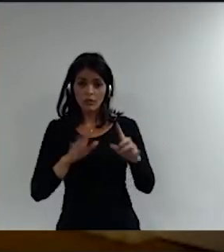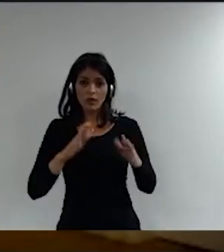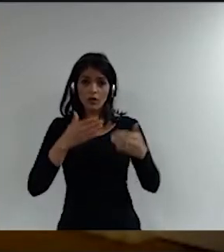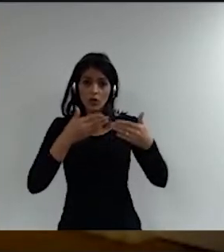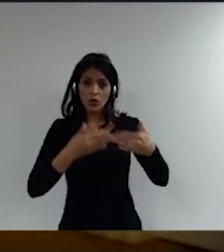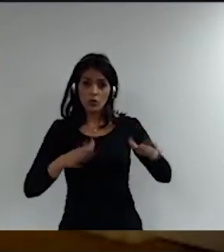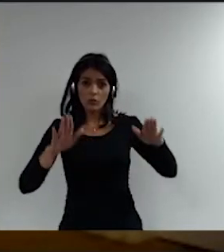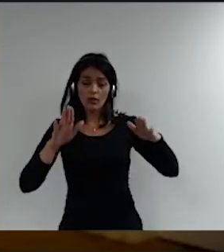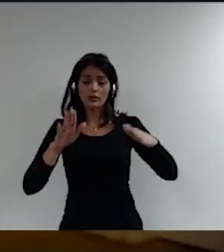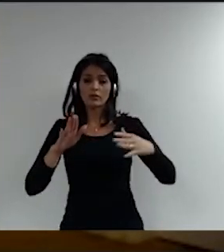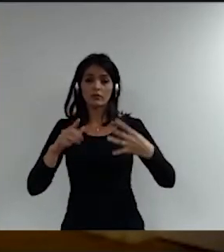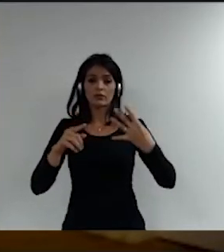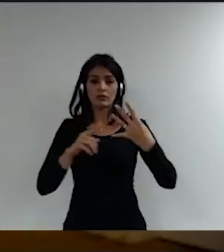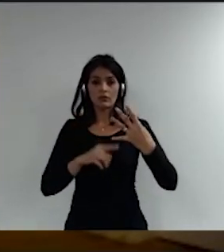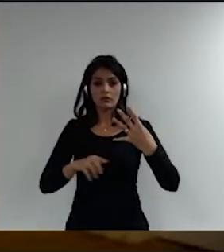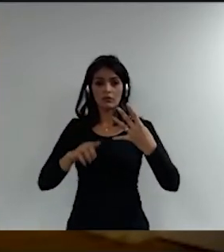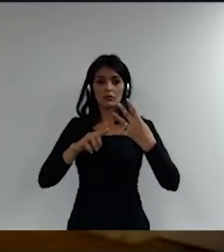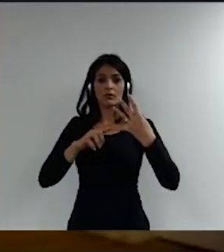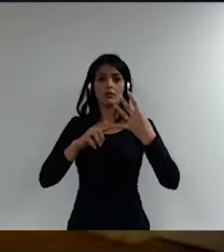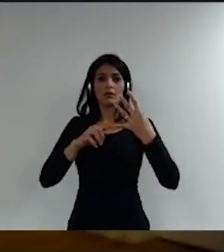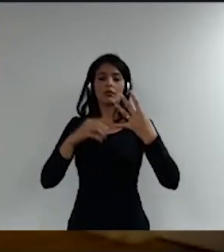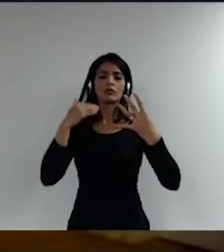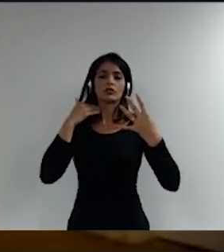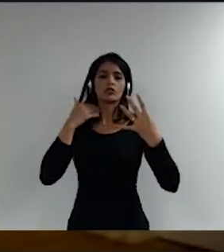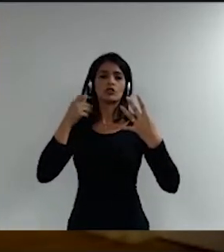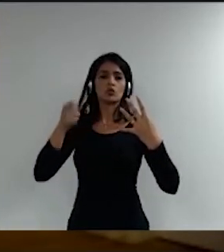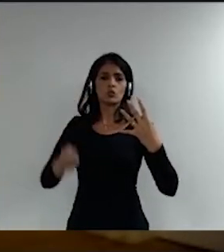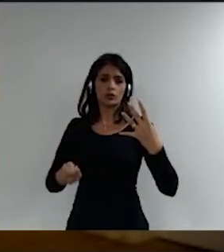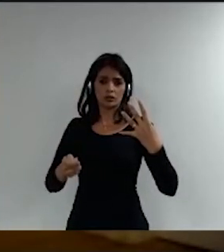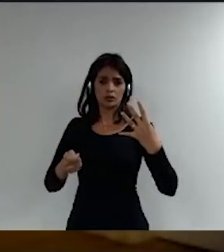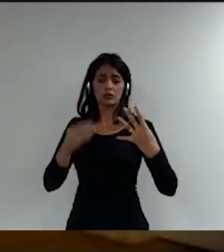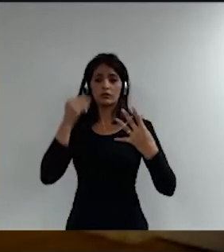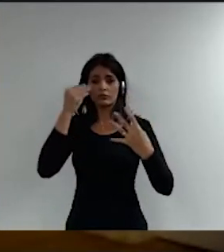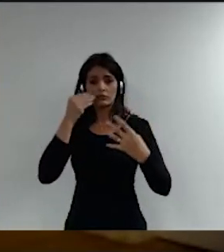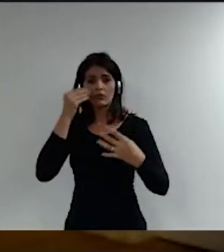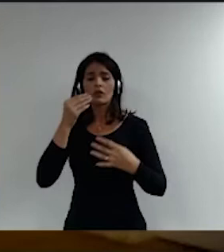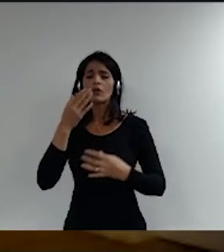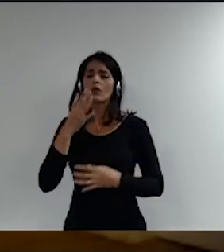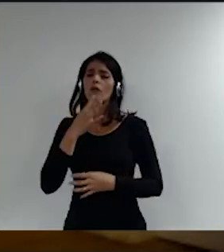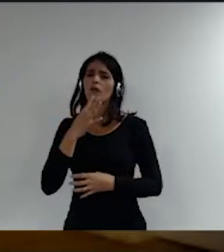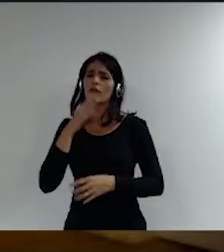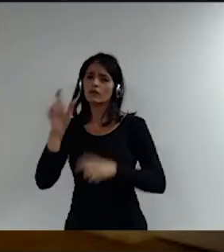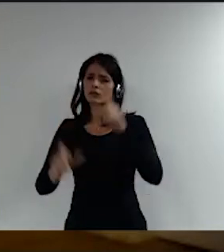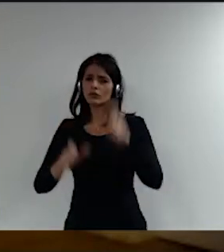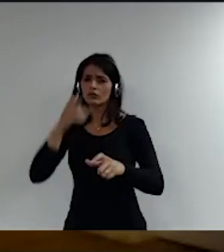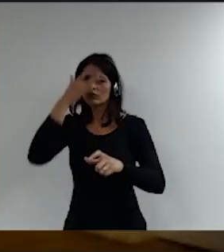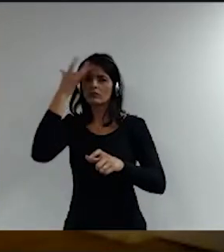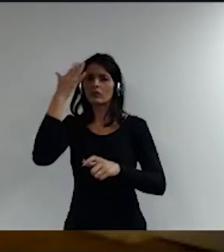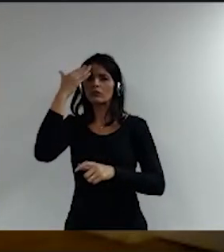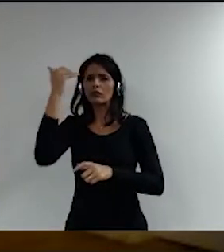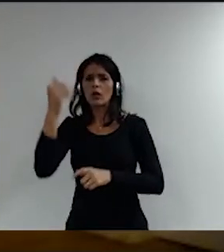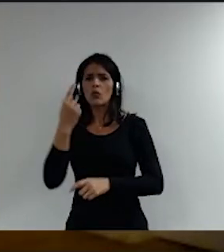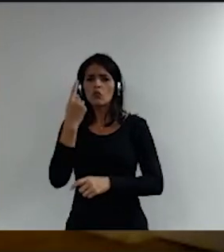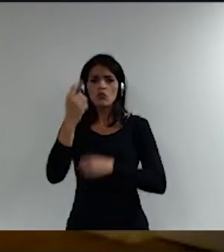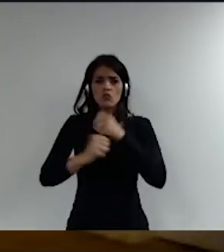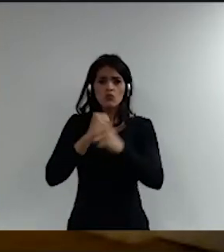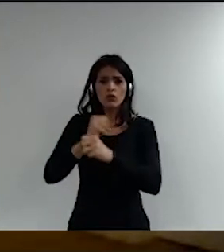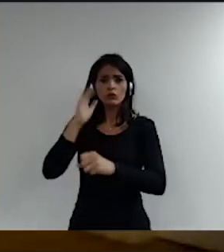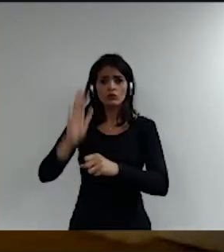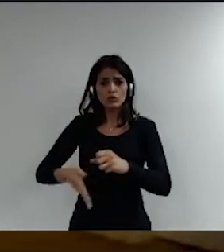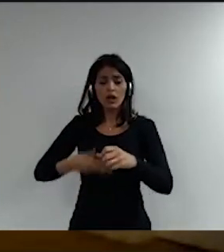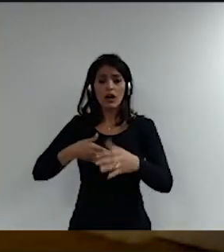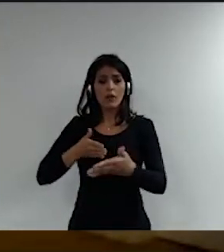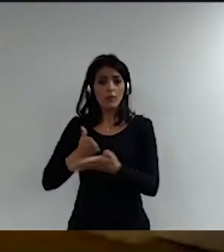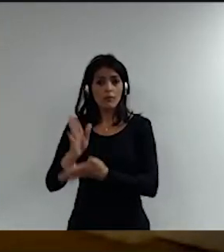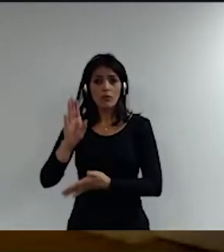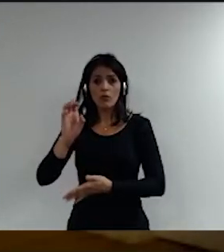primeiro grau, com certa experiência. Eu já conheço gente talentosa que um ano de advocacia faz muito bem, mas não é